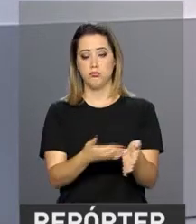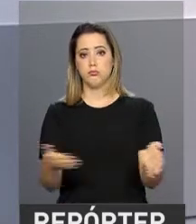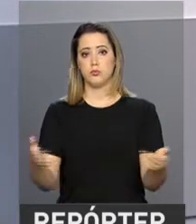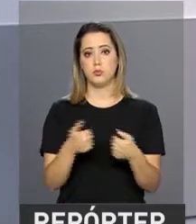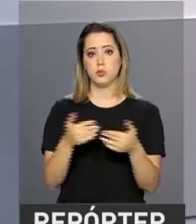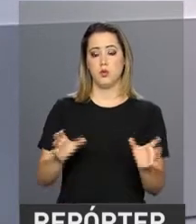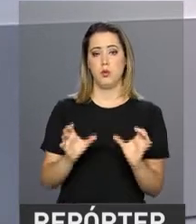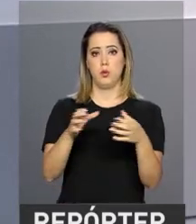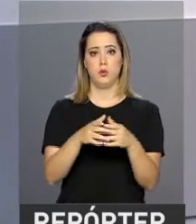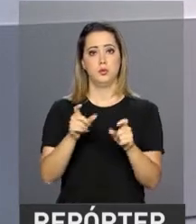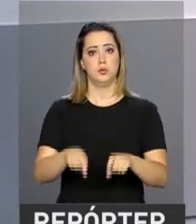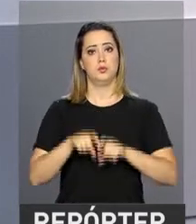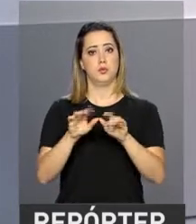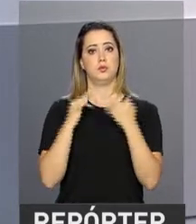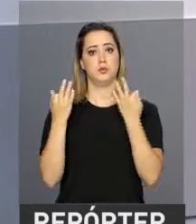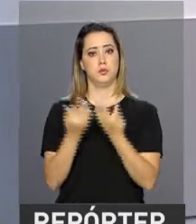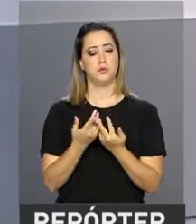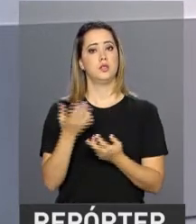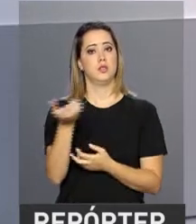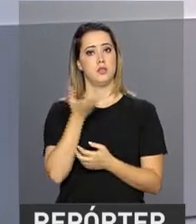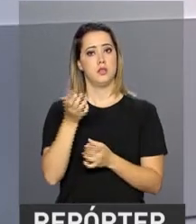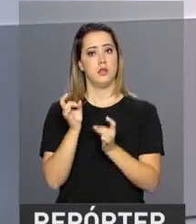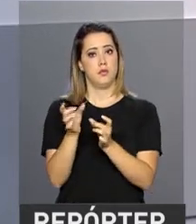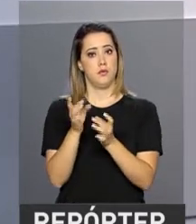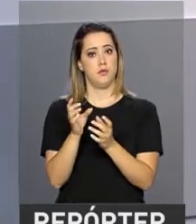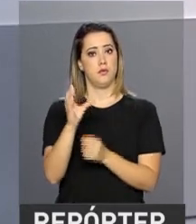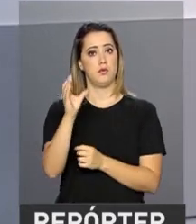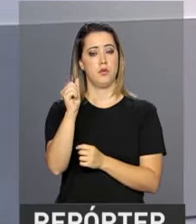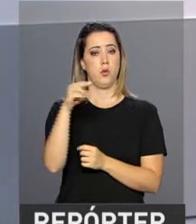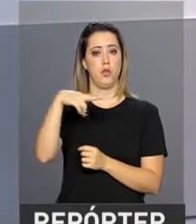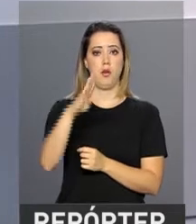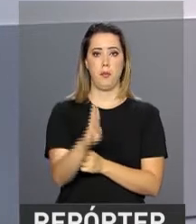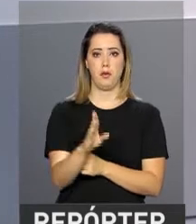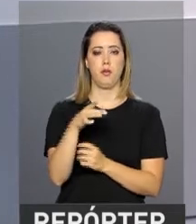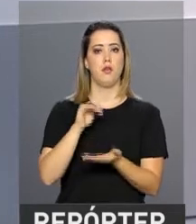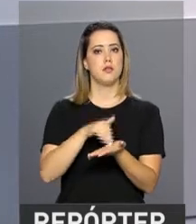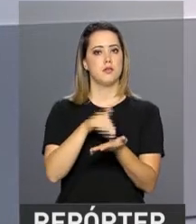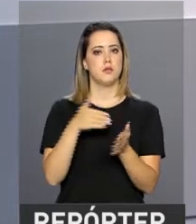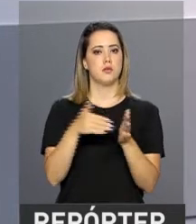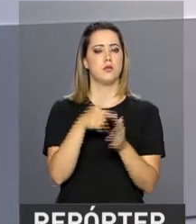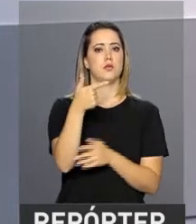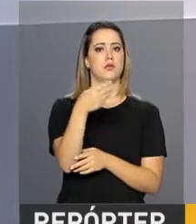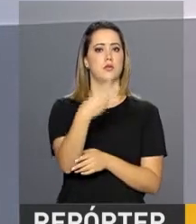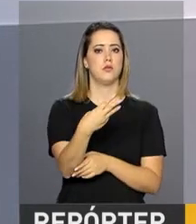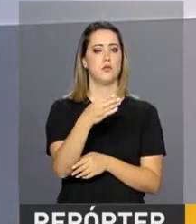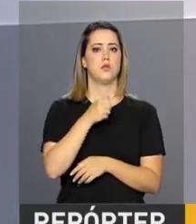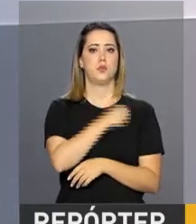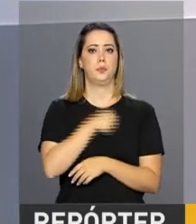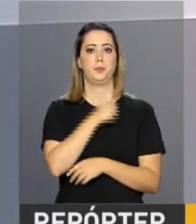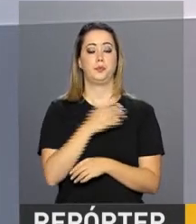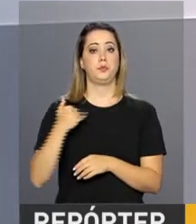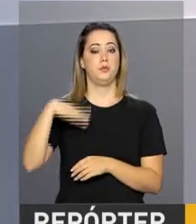associações e grupos de agricultura familiar interessados em vender para a conab as inscrições vão até o dia 23 de